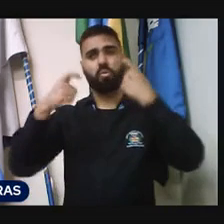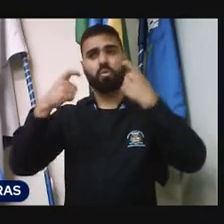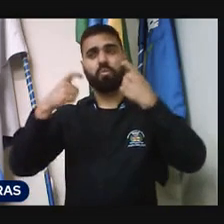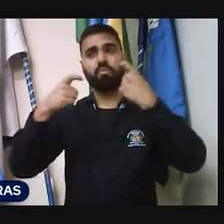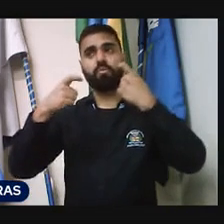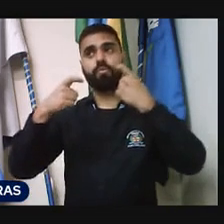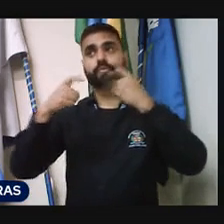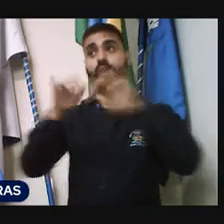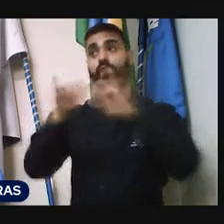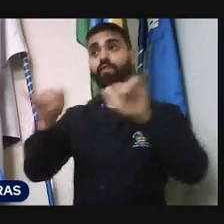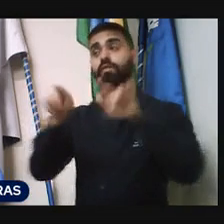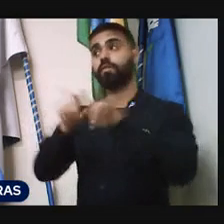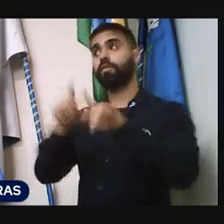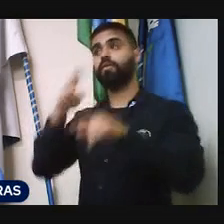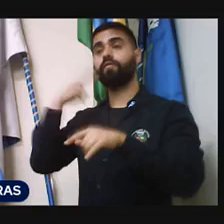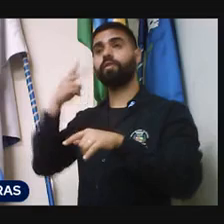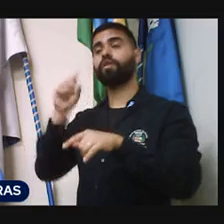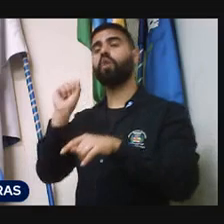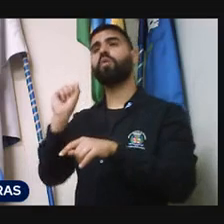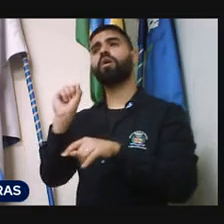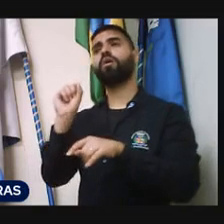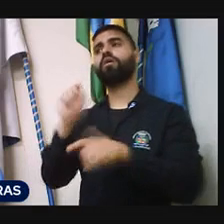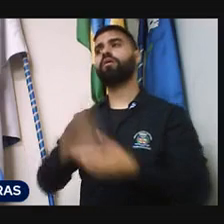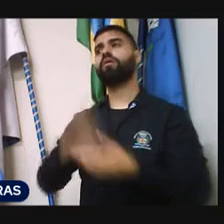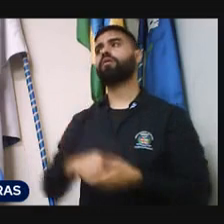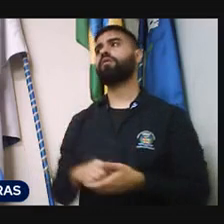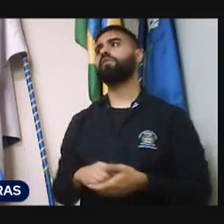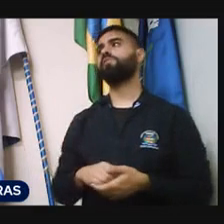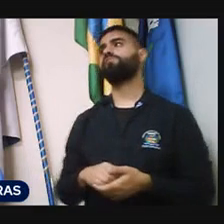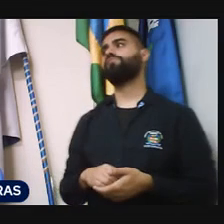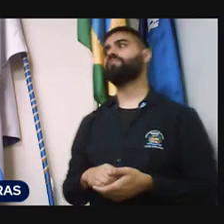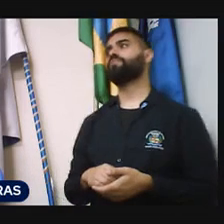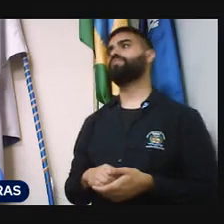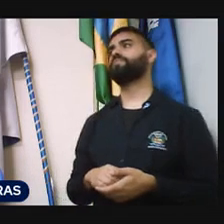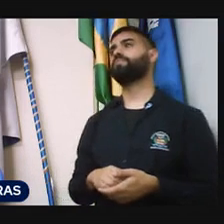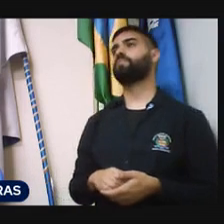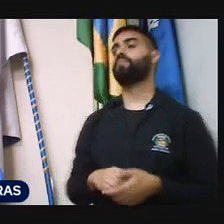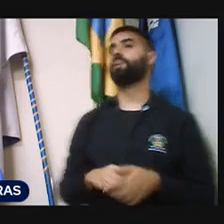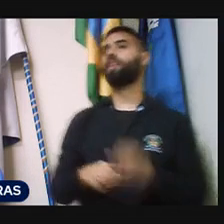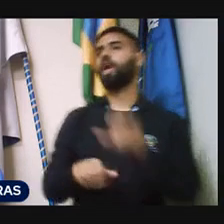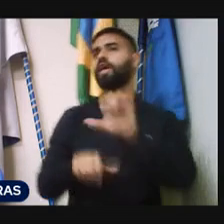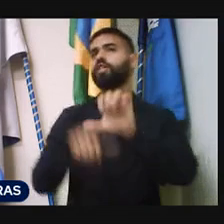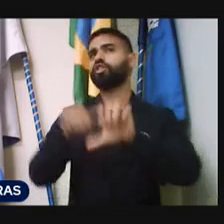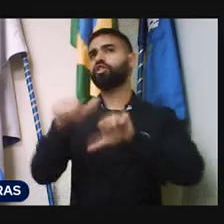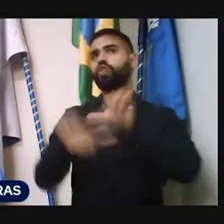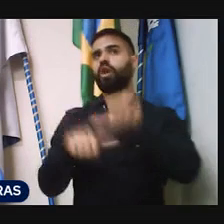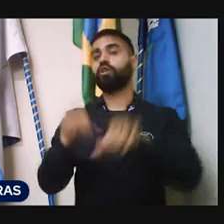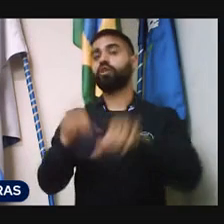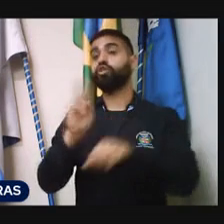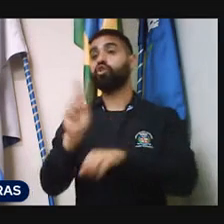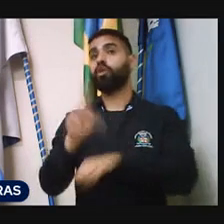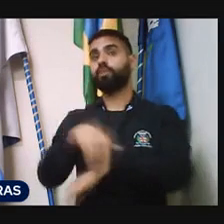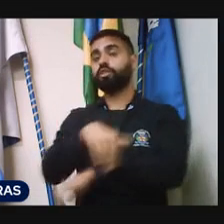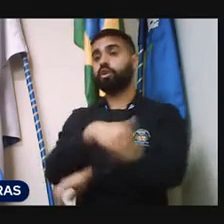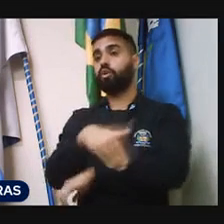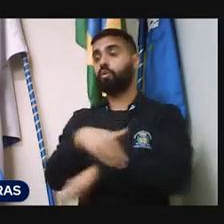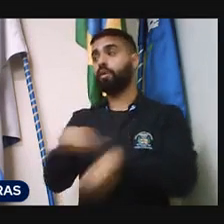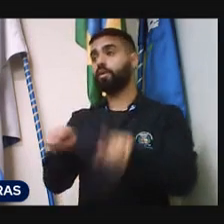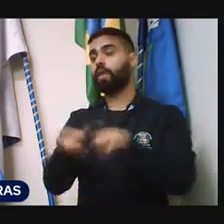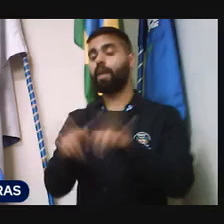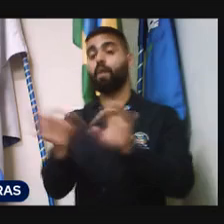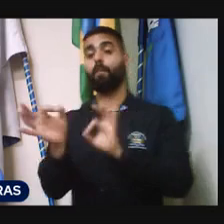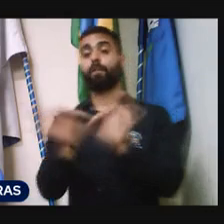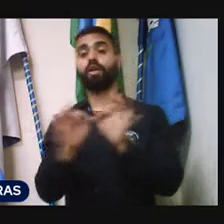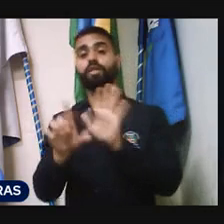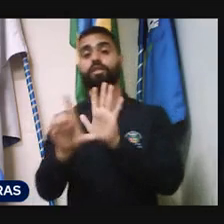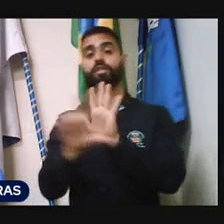ciente são as mudanças do nome de logradouro público e até mesmo o projeto